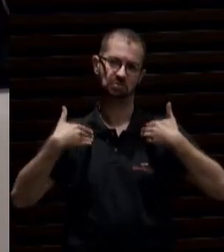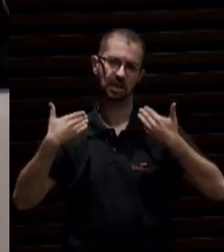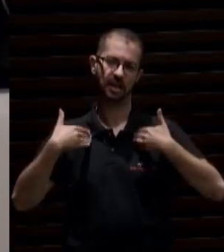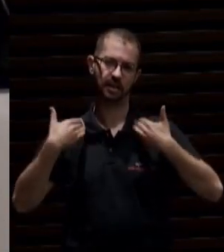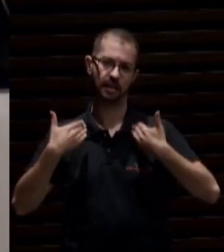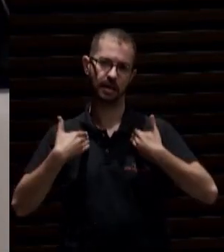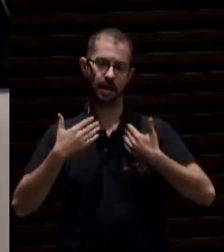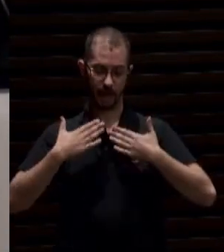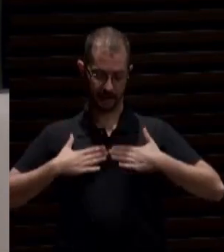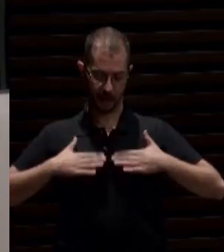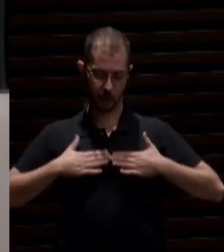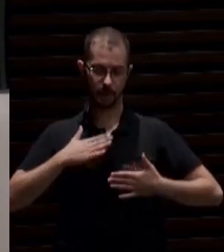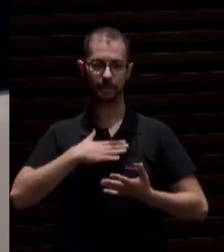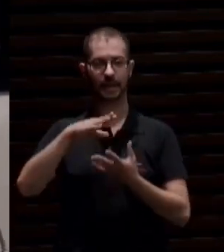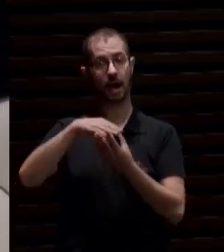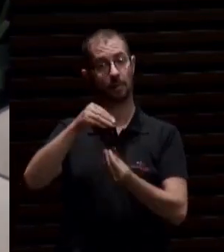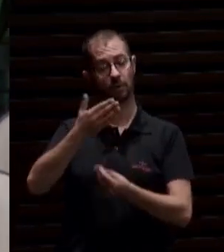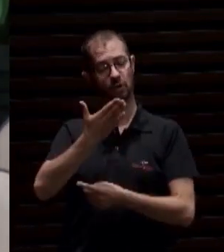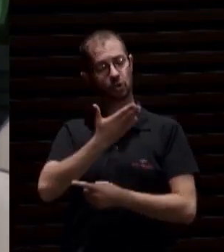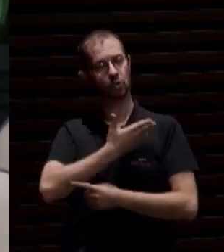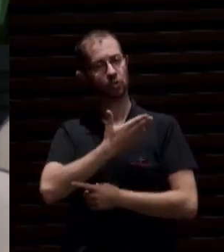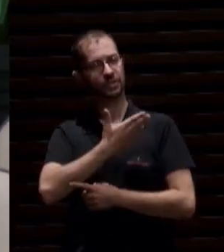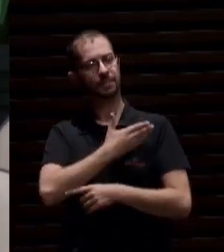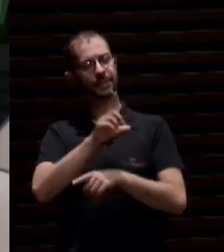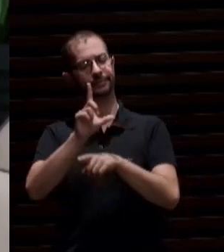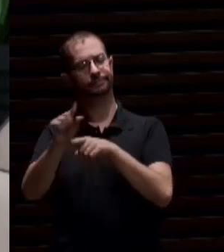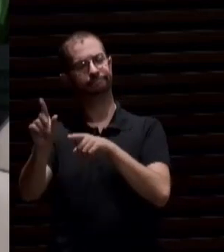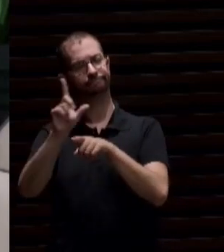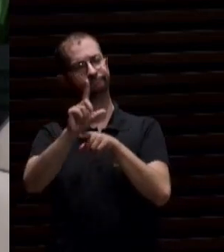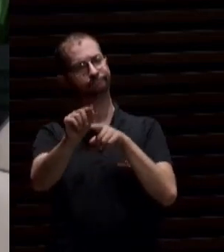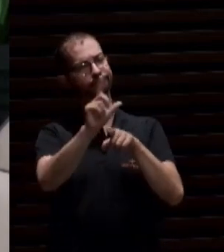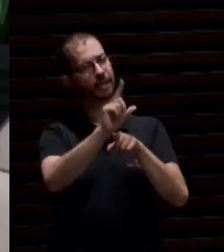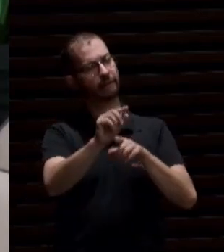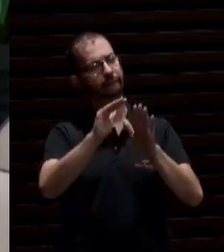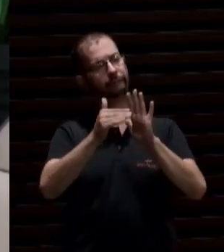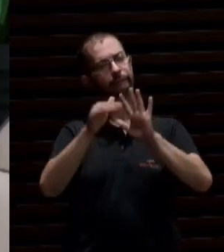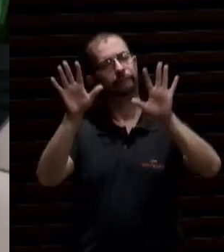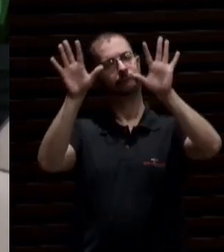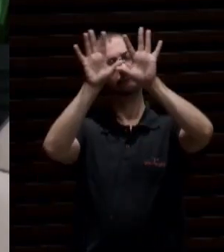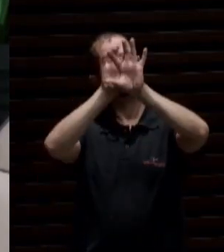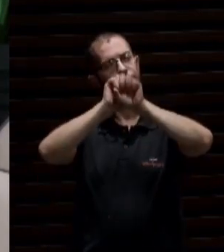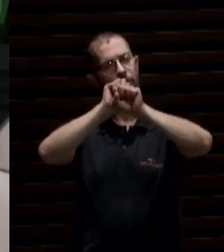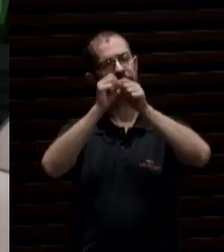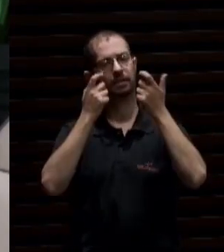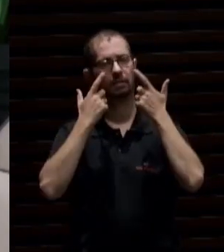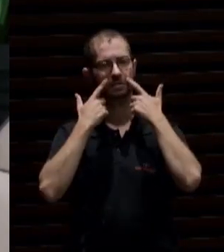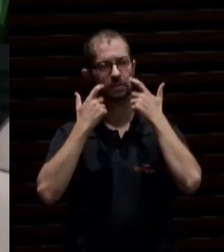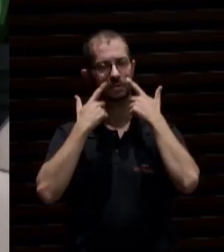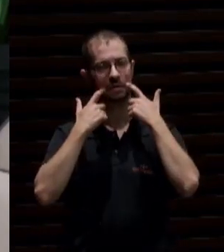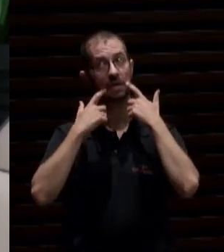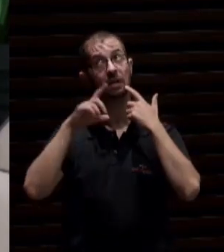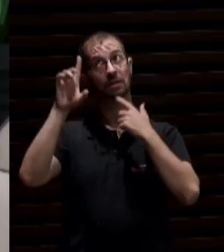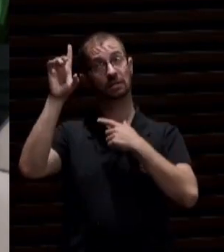Aquieta-te, minha alma, quando os amigos mais caros partirem e tudo se escurecer no vale de lágrimas. Então que você